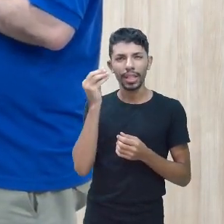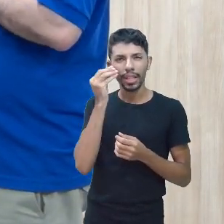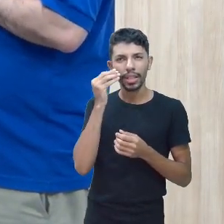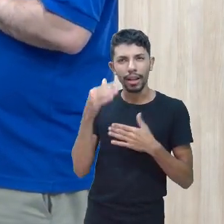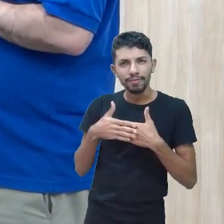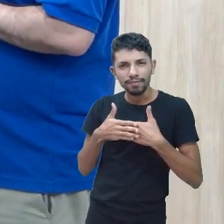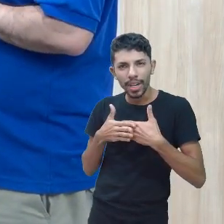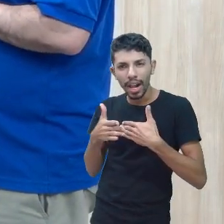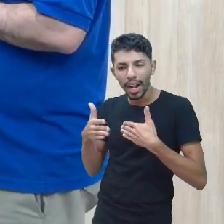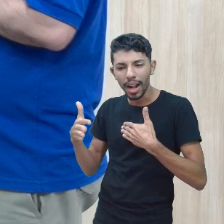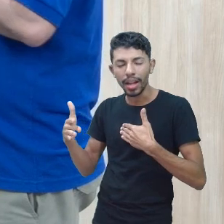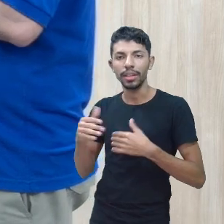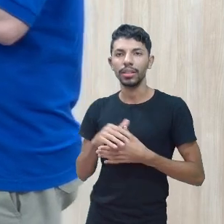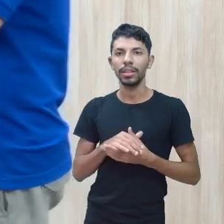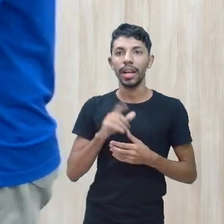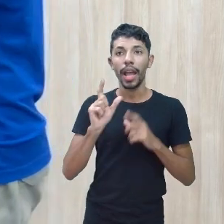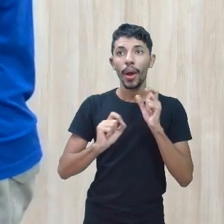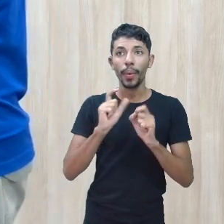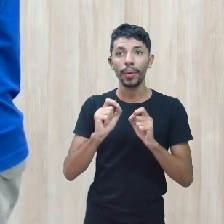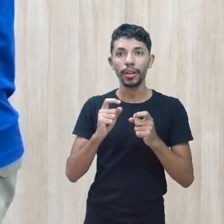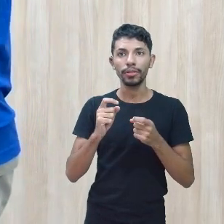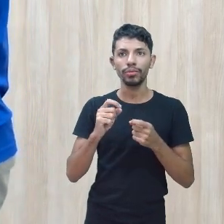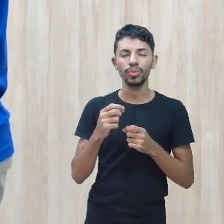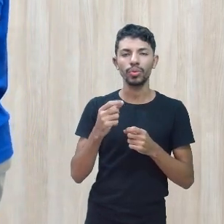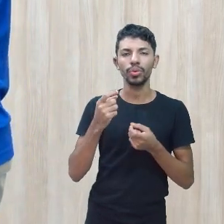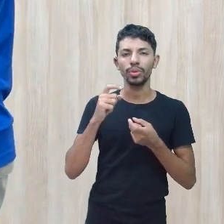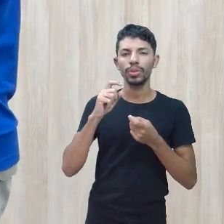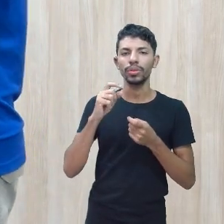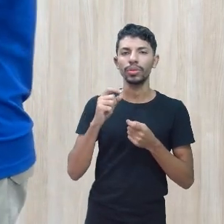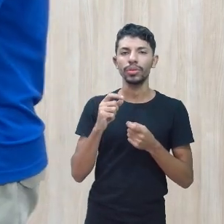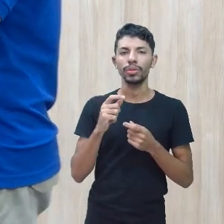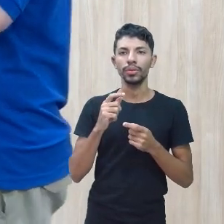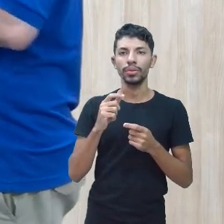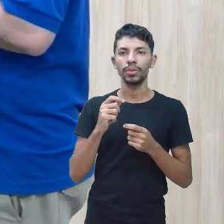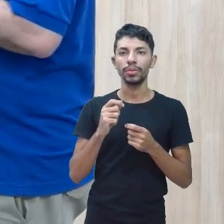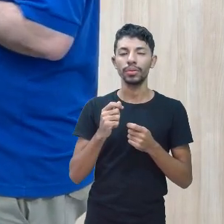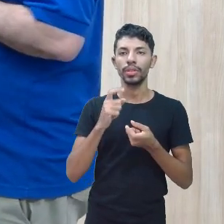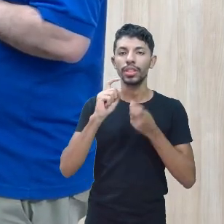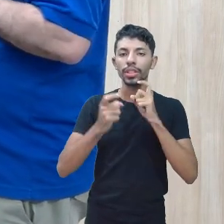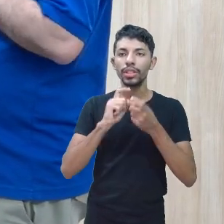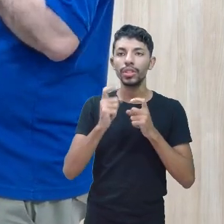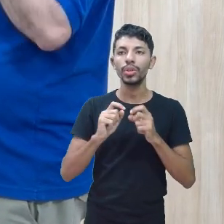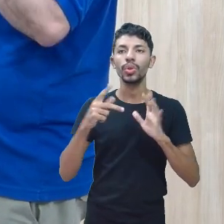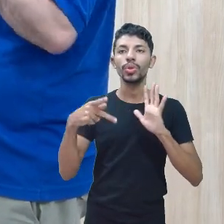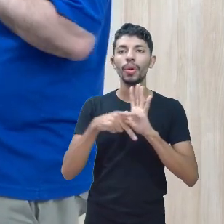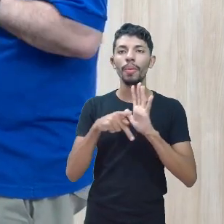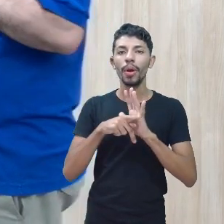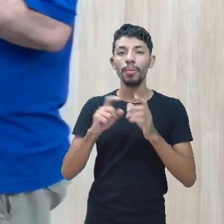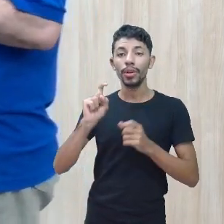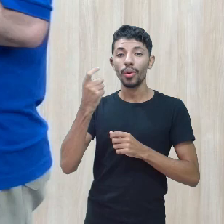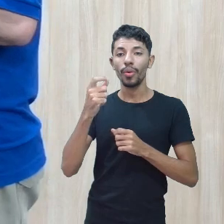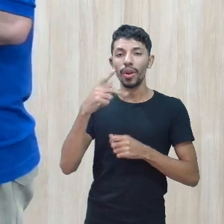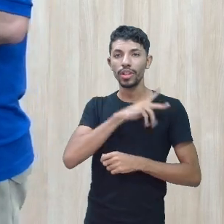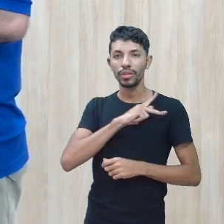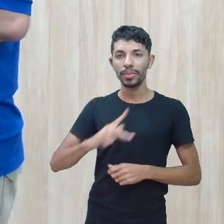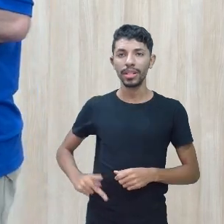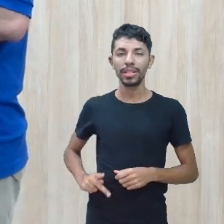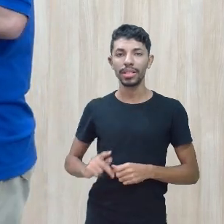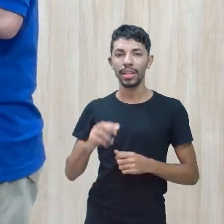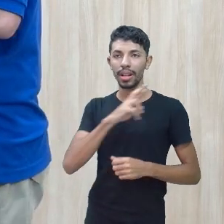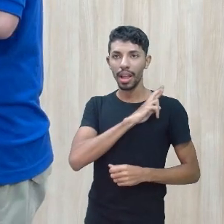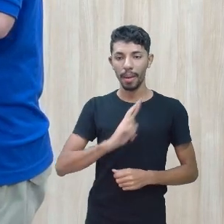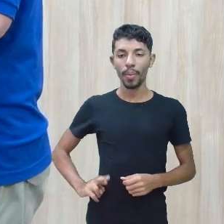um discurso de um ex-presidente da República. E presta atenção no que é que ele vai dizer.